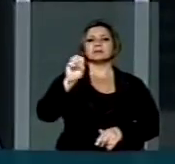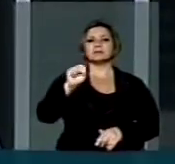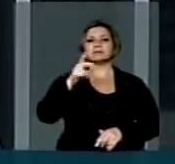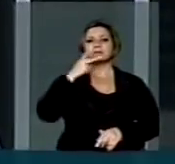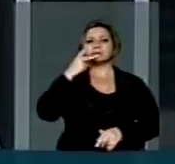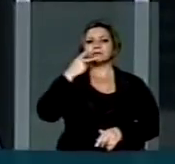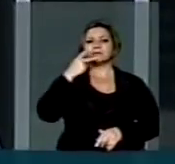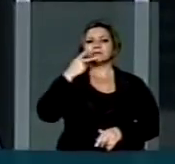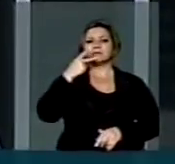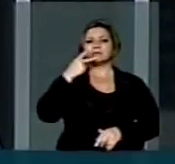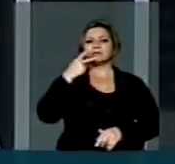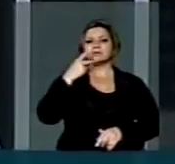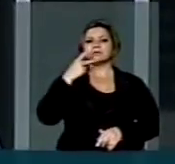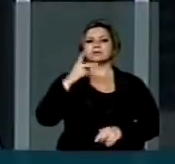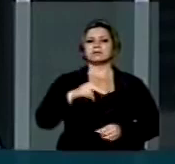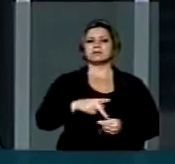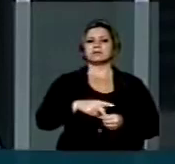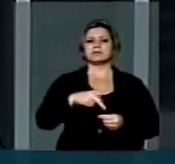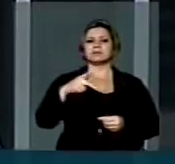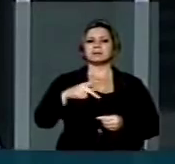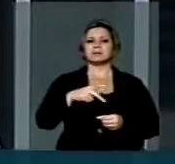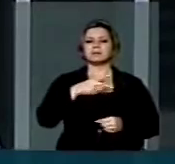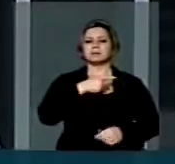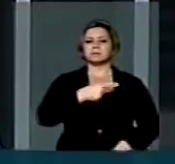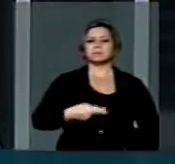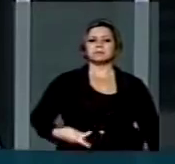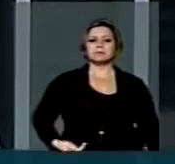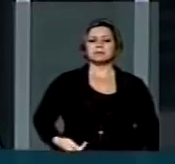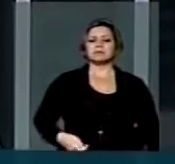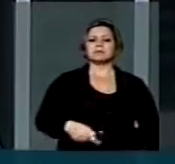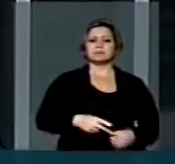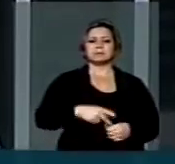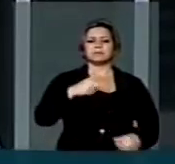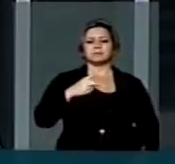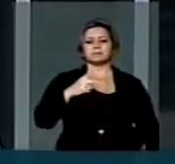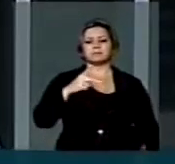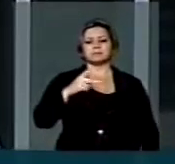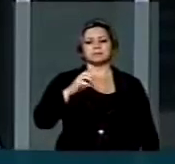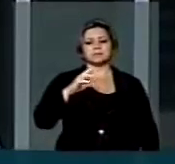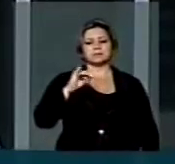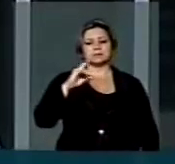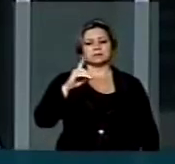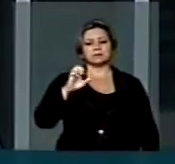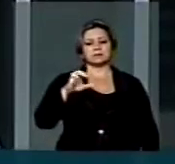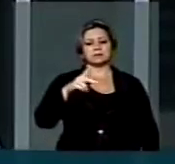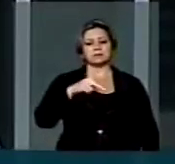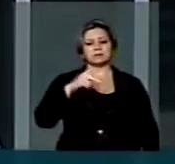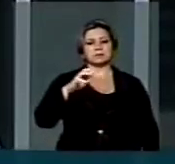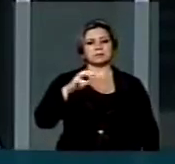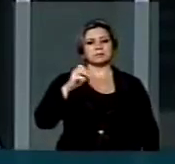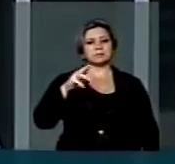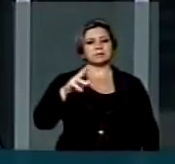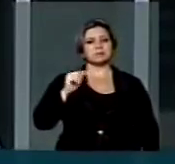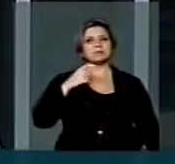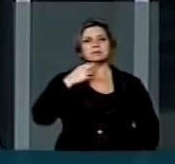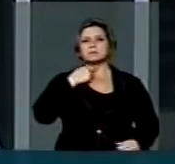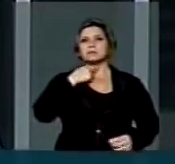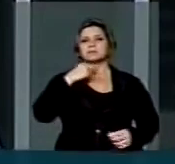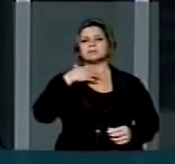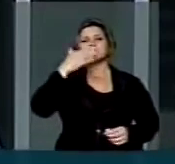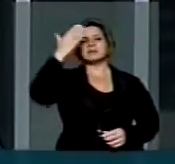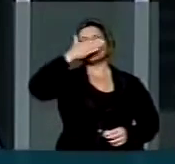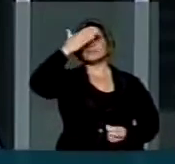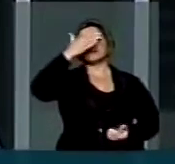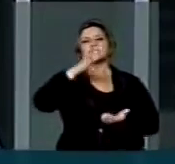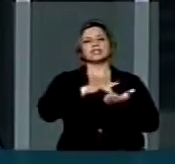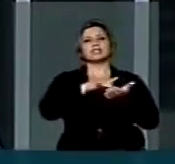envolvem, inclusive, a presidenta da Petrobras. Nosso parlamento brasileiro não pode fechar os